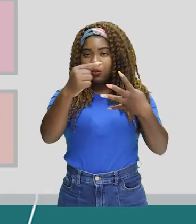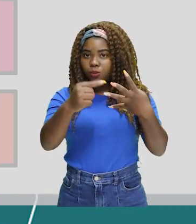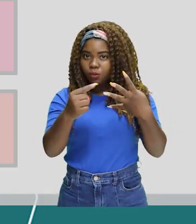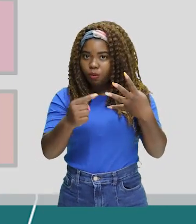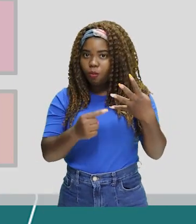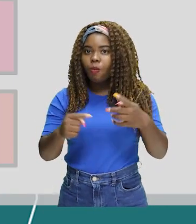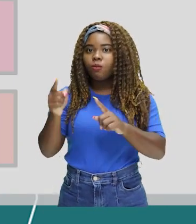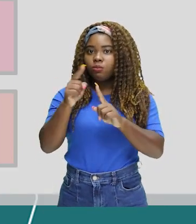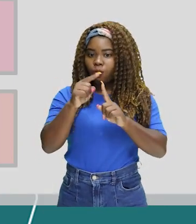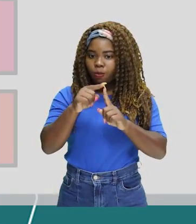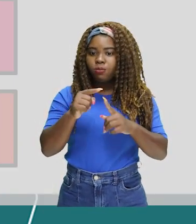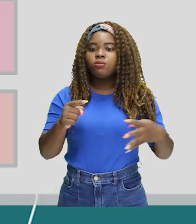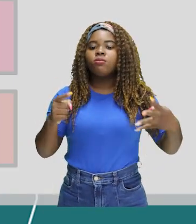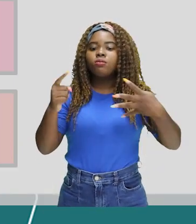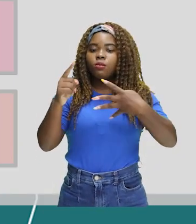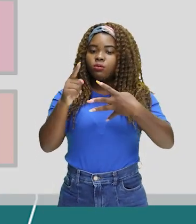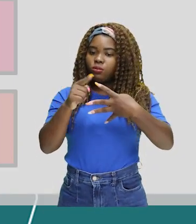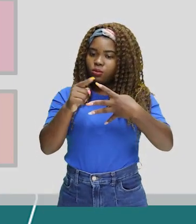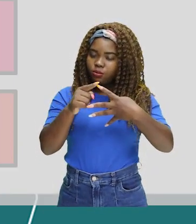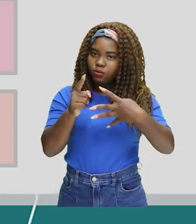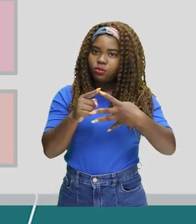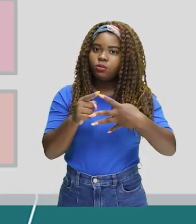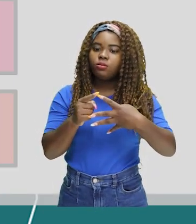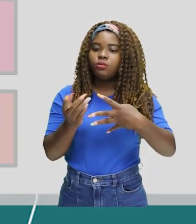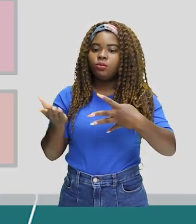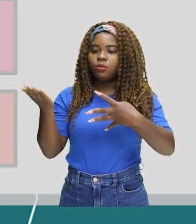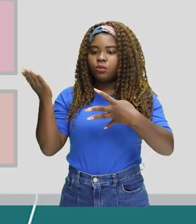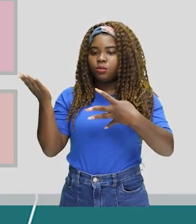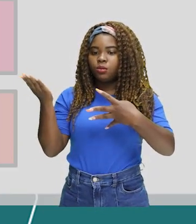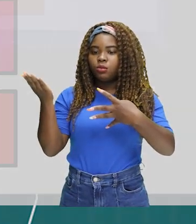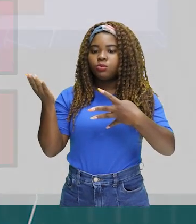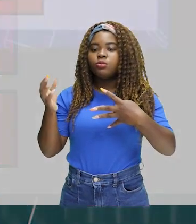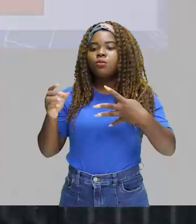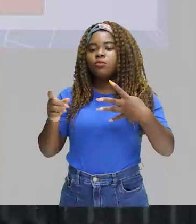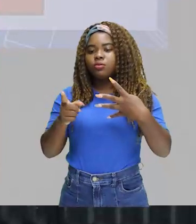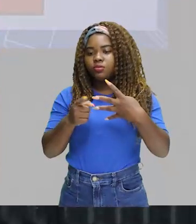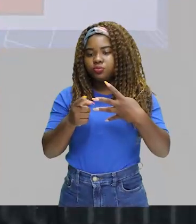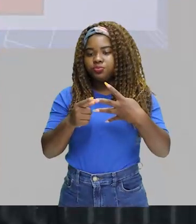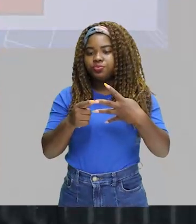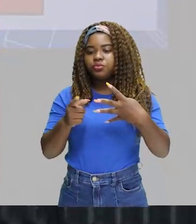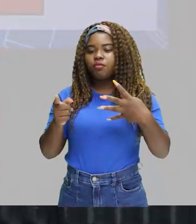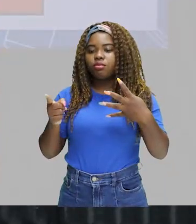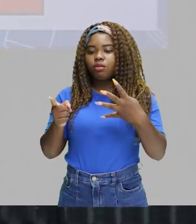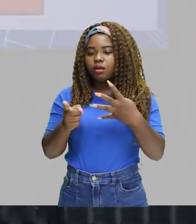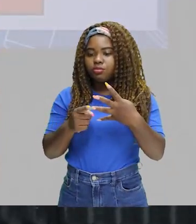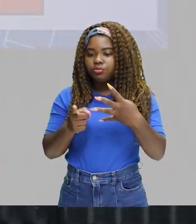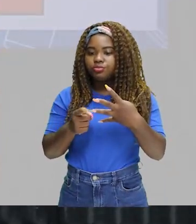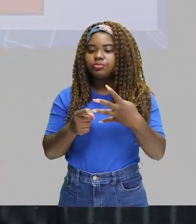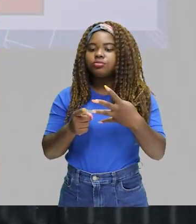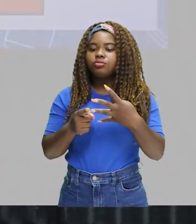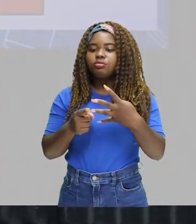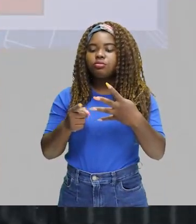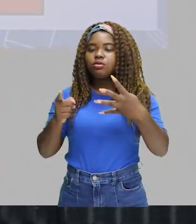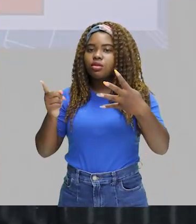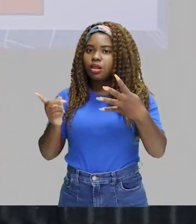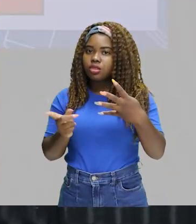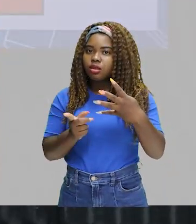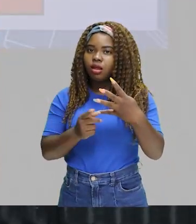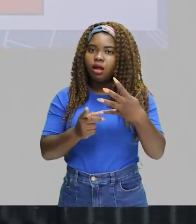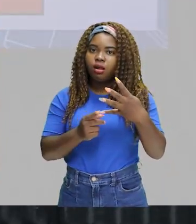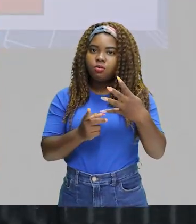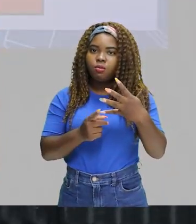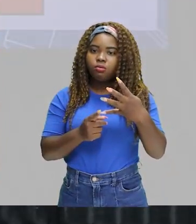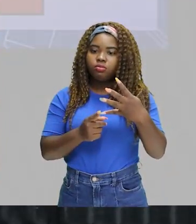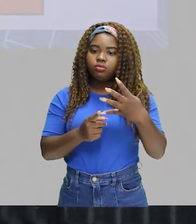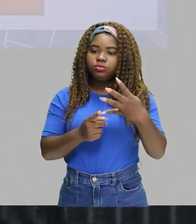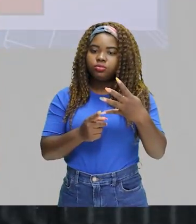e lançamentos, tá? Aí nós temos o lançamento do martelo, o lançamento do disco e o lançamento do